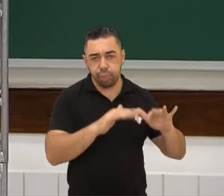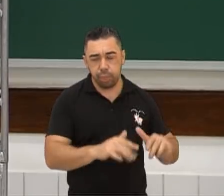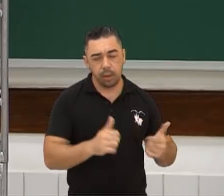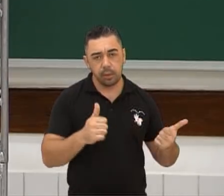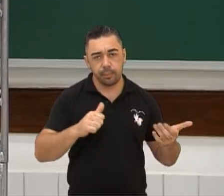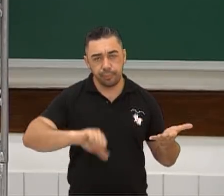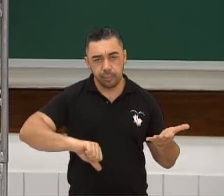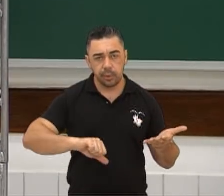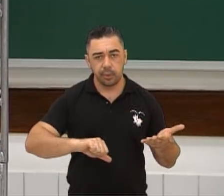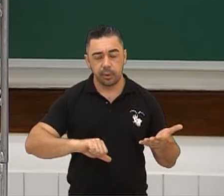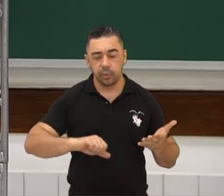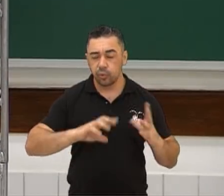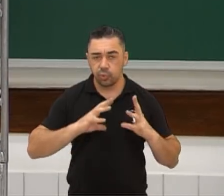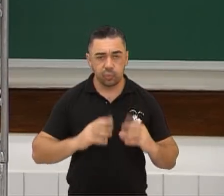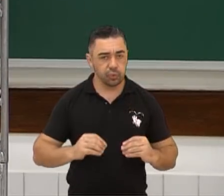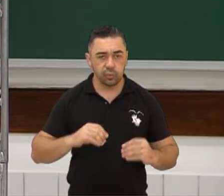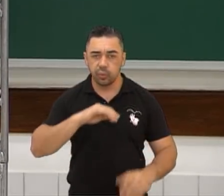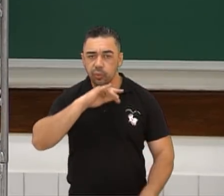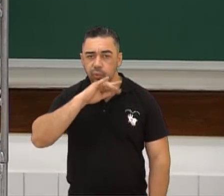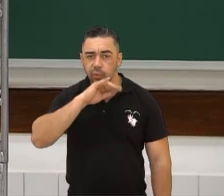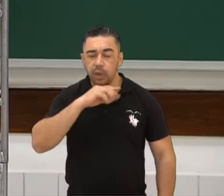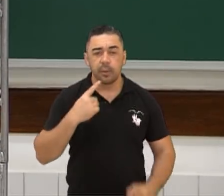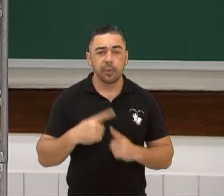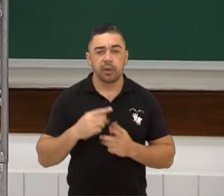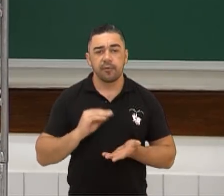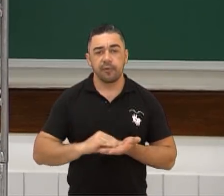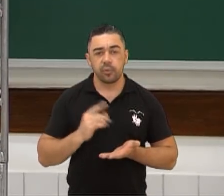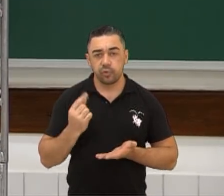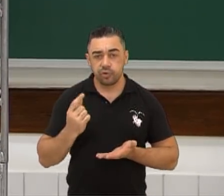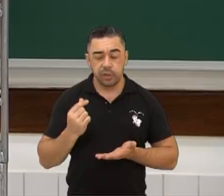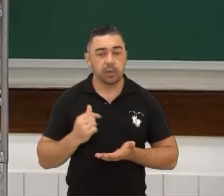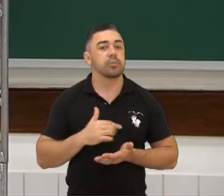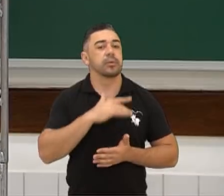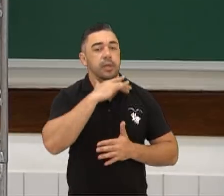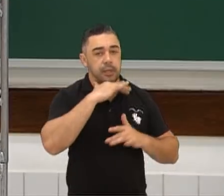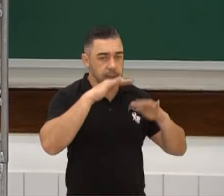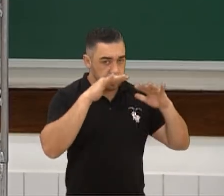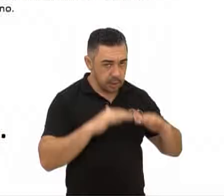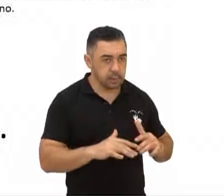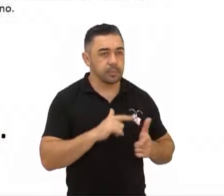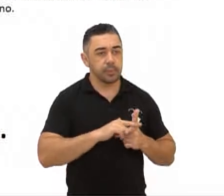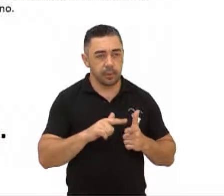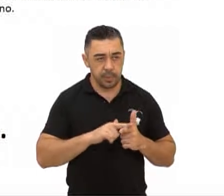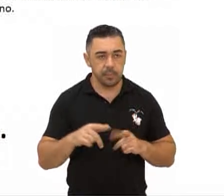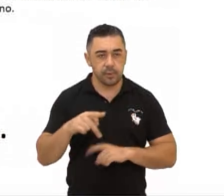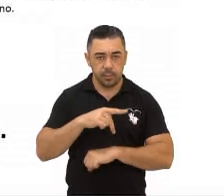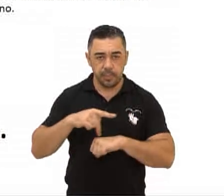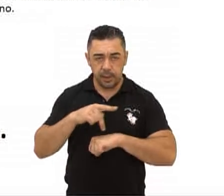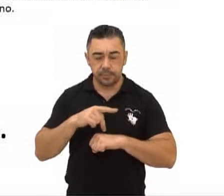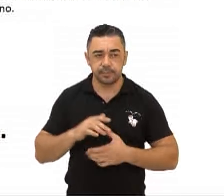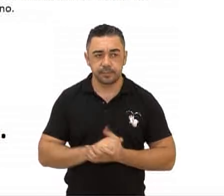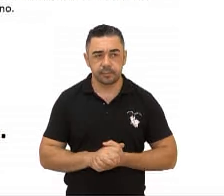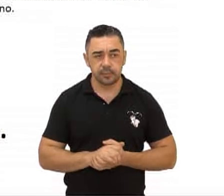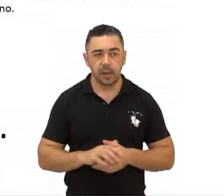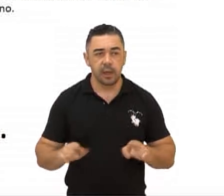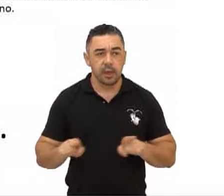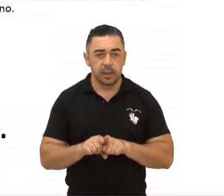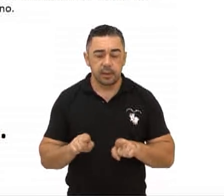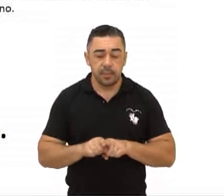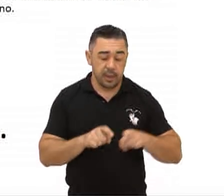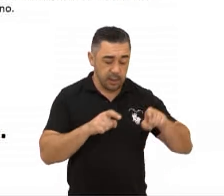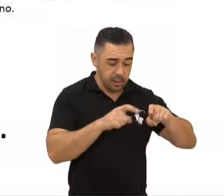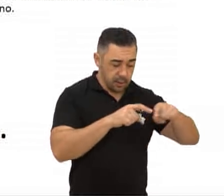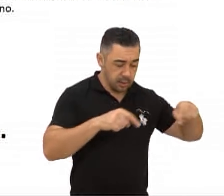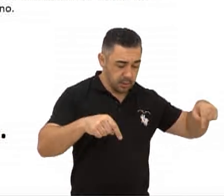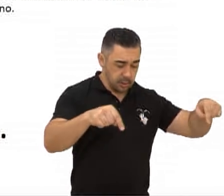pelo Estado. Caiu. Falta de dinheiro, uma crise severa atingindo o país. Baixa produtividade da